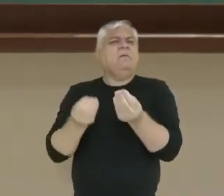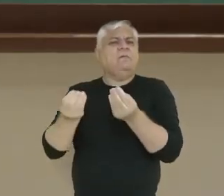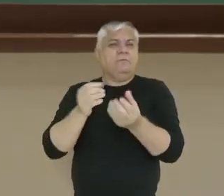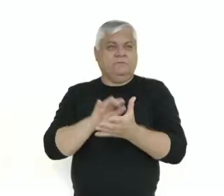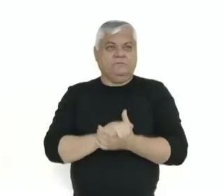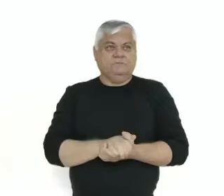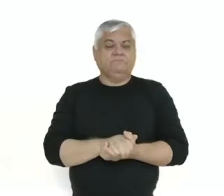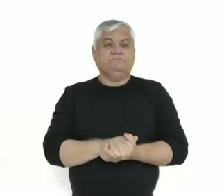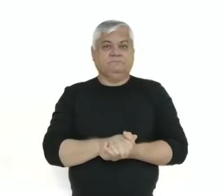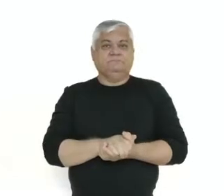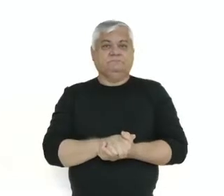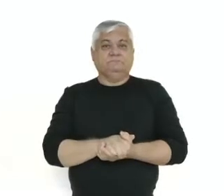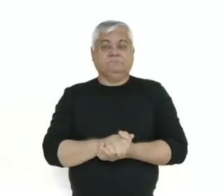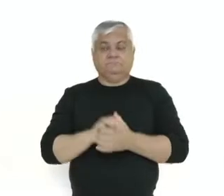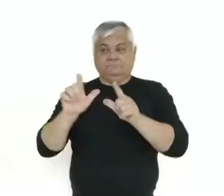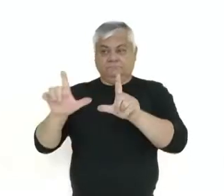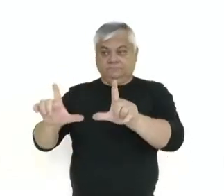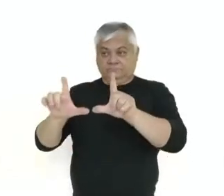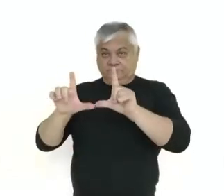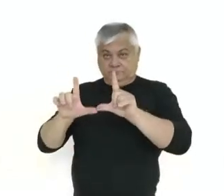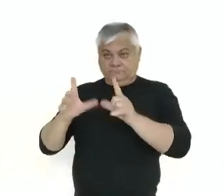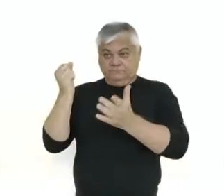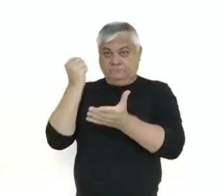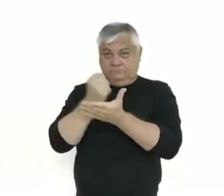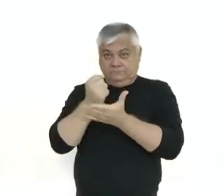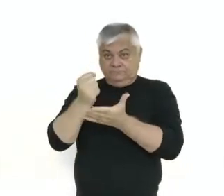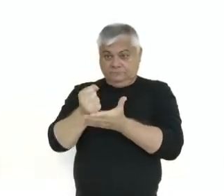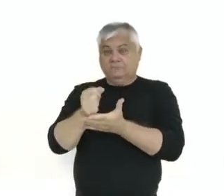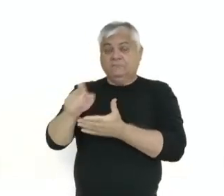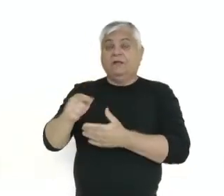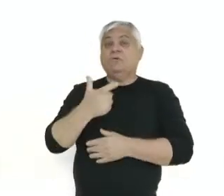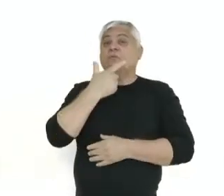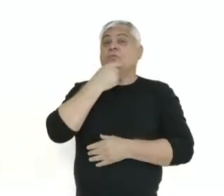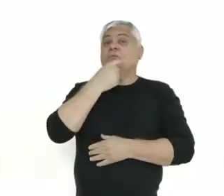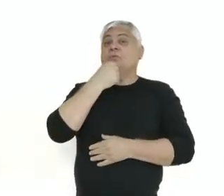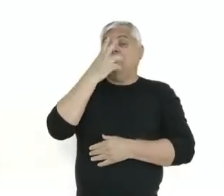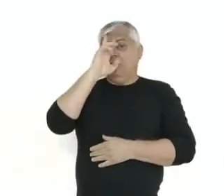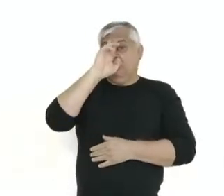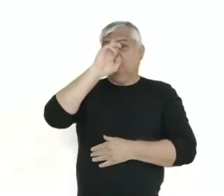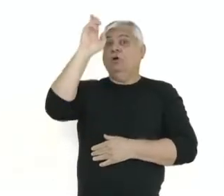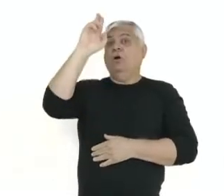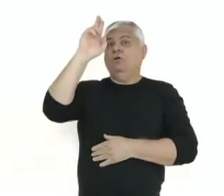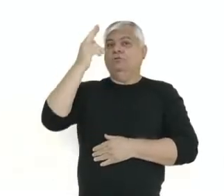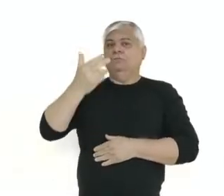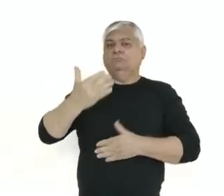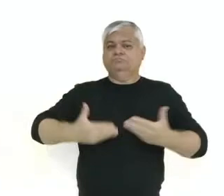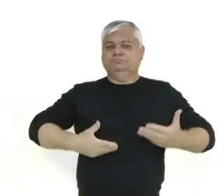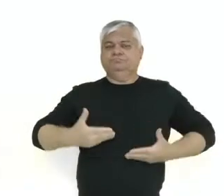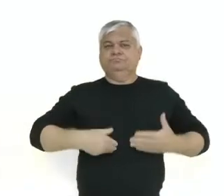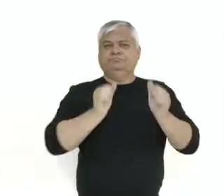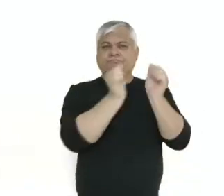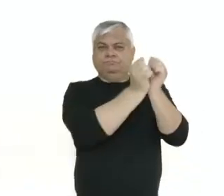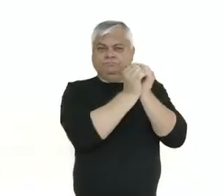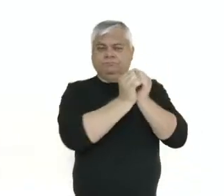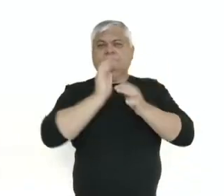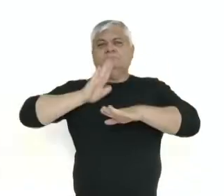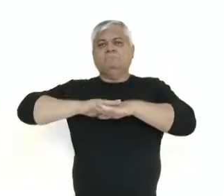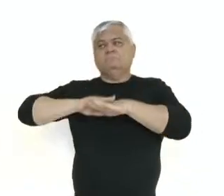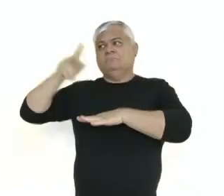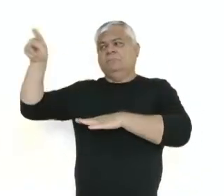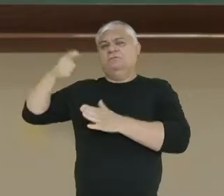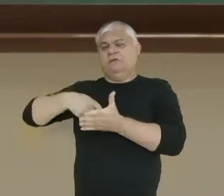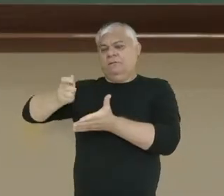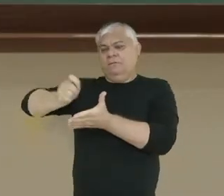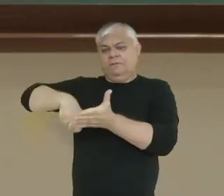Bom, a alforria, ela é o ato pelo qual um proprietário de escravos liberta os próprios escravizados. Mas